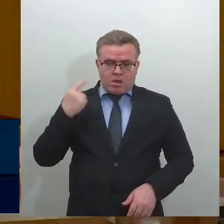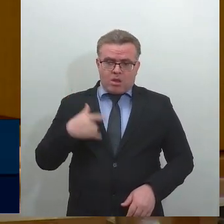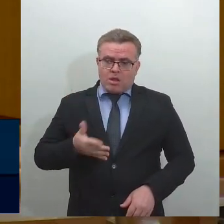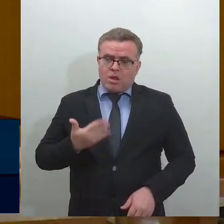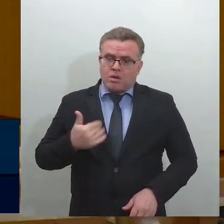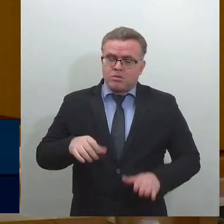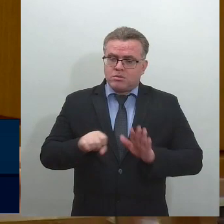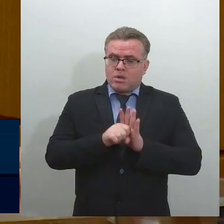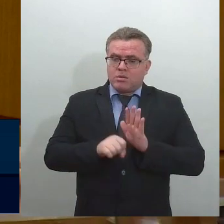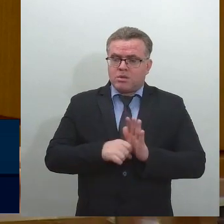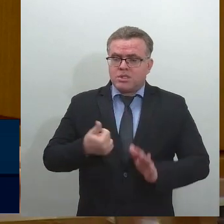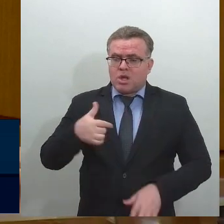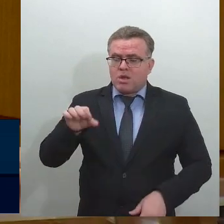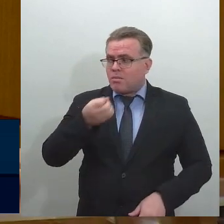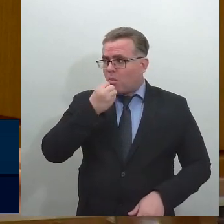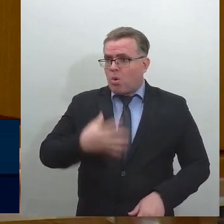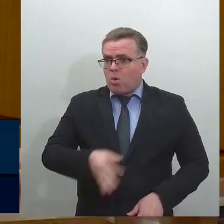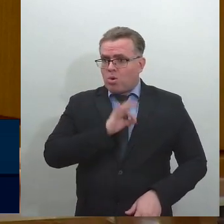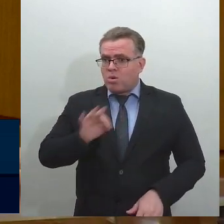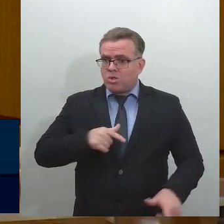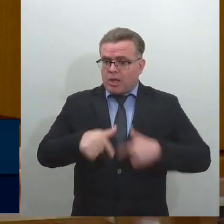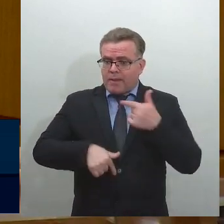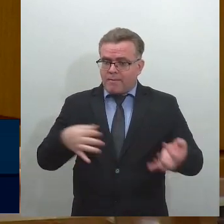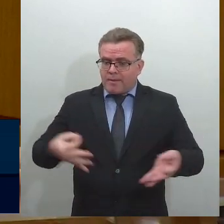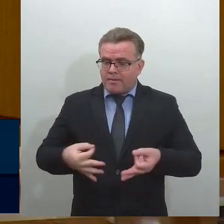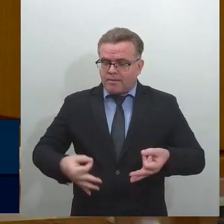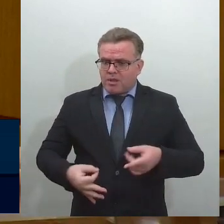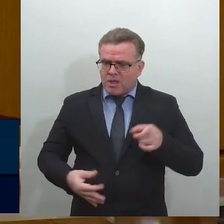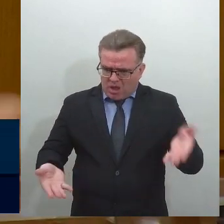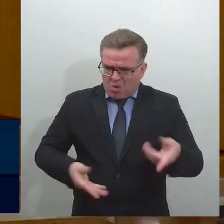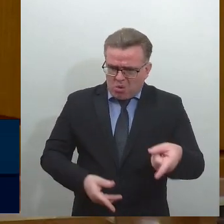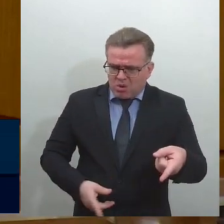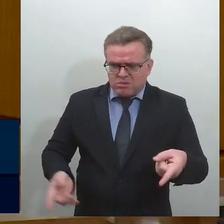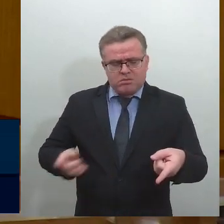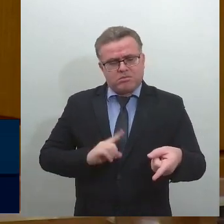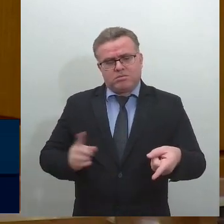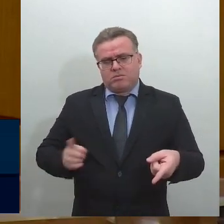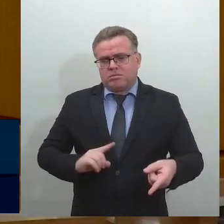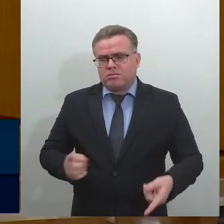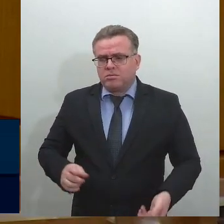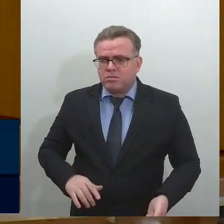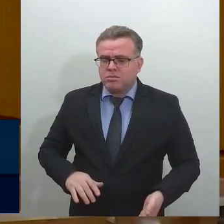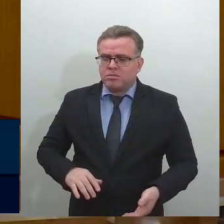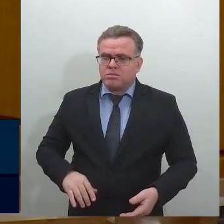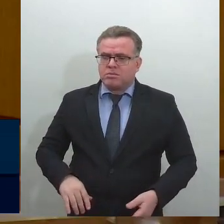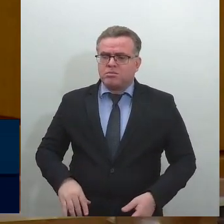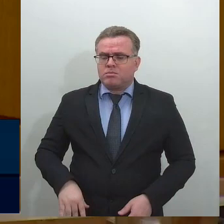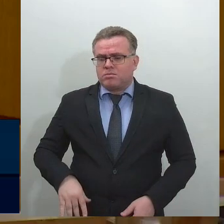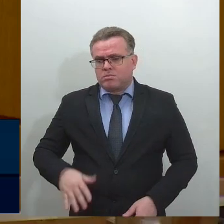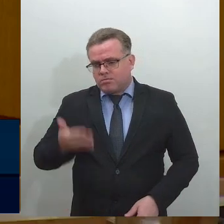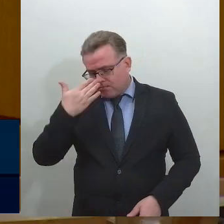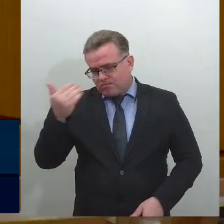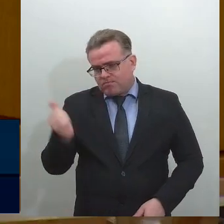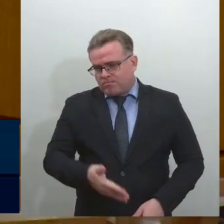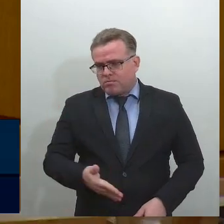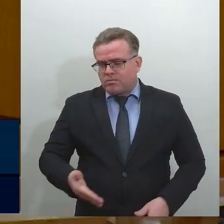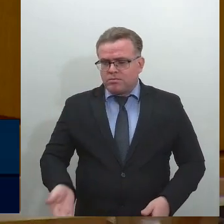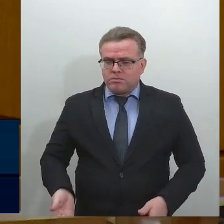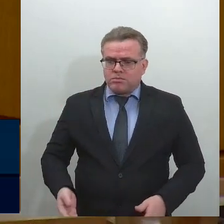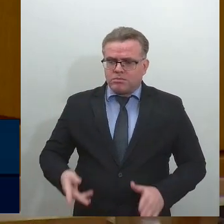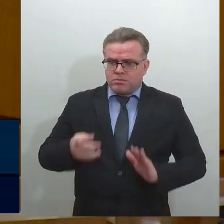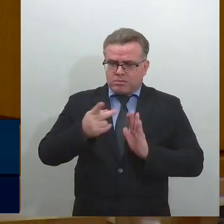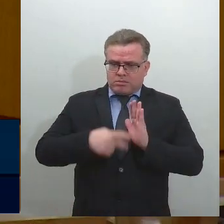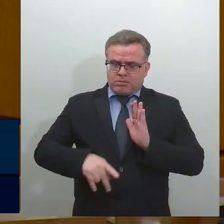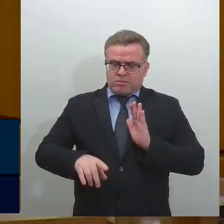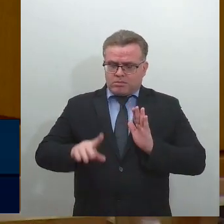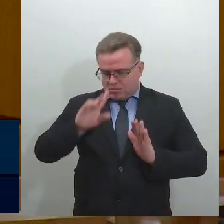A tentativa é de difamação. Não de um projeto político pessoal de quem quer que seja. A gente só é um